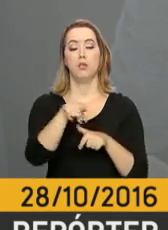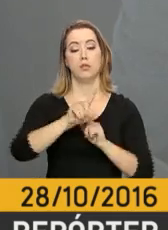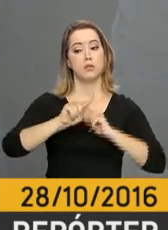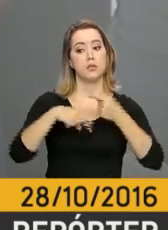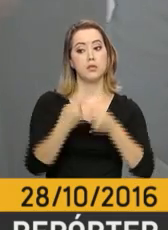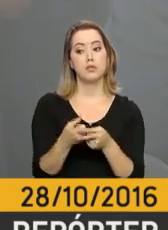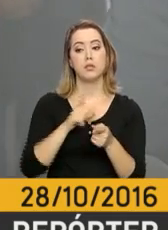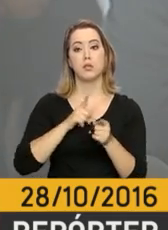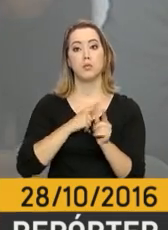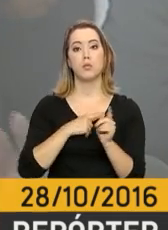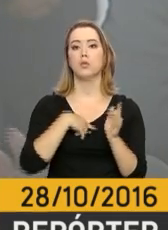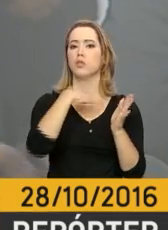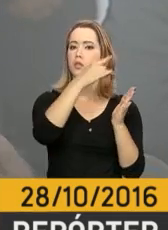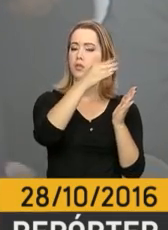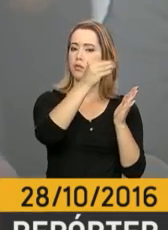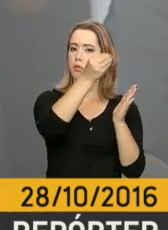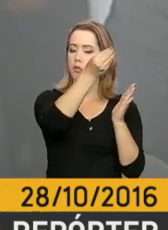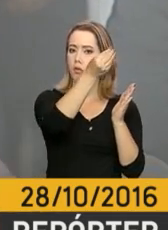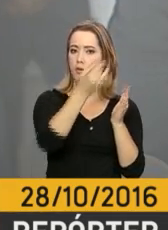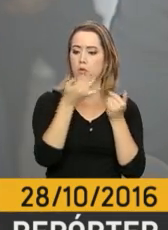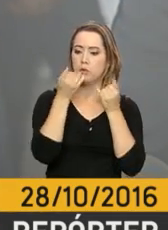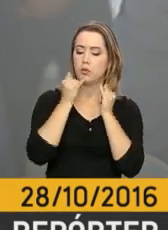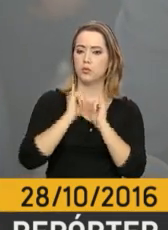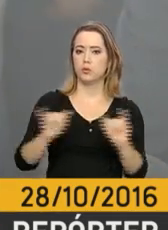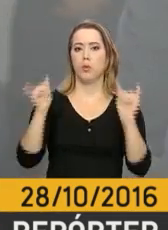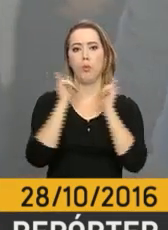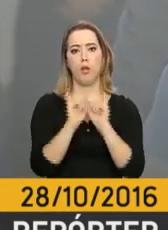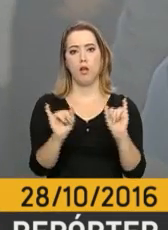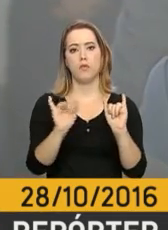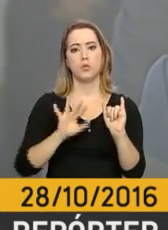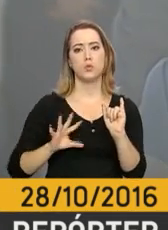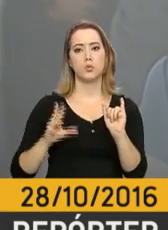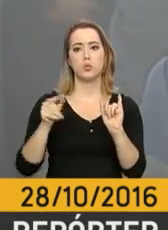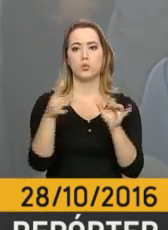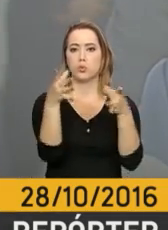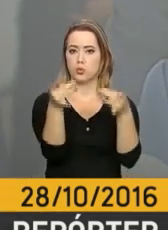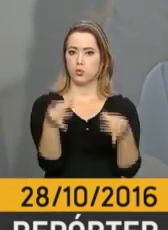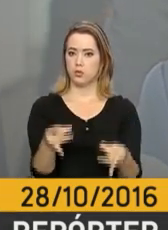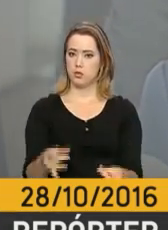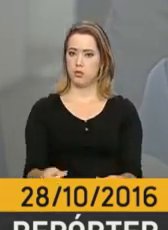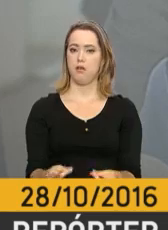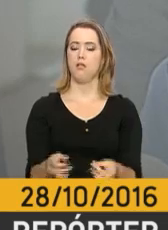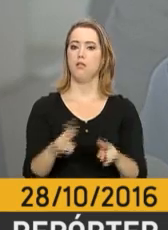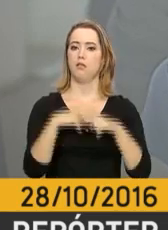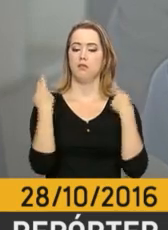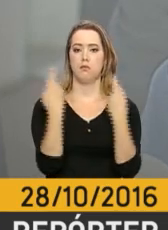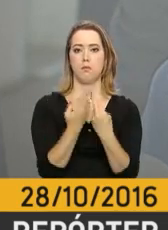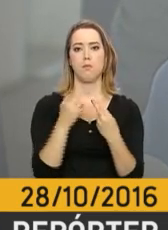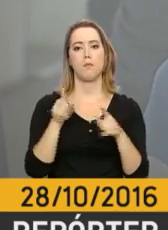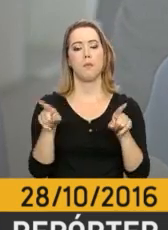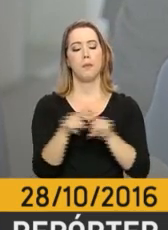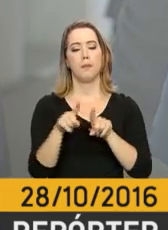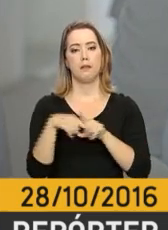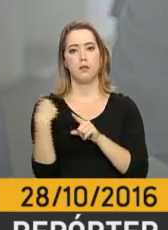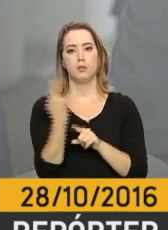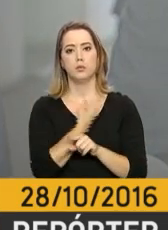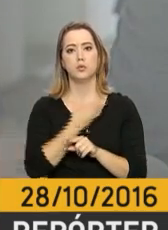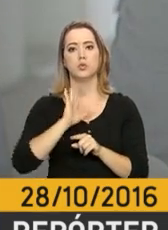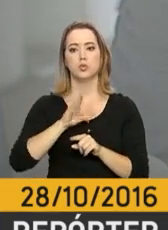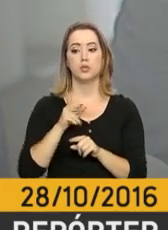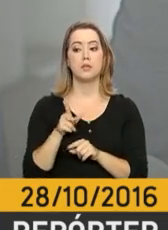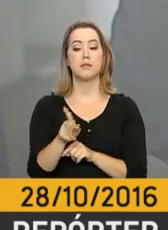mais uma declaração daquilo que mais ou menos foi tratado na reunião, mas também estabelecemos